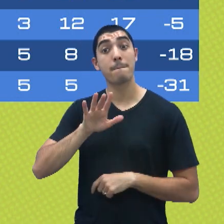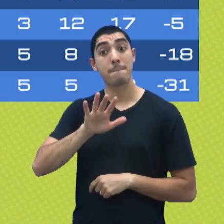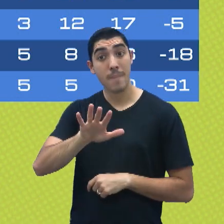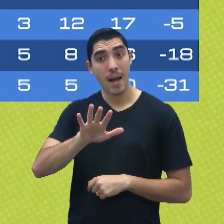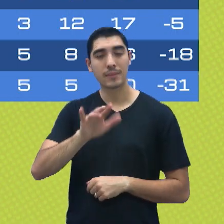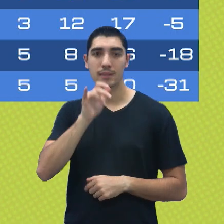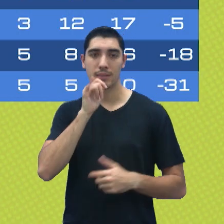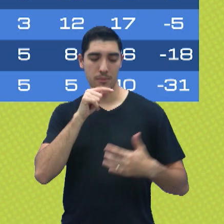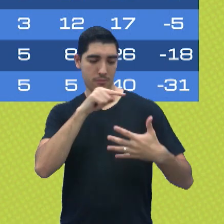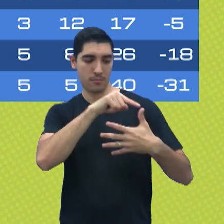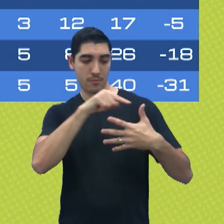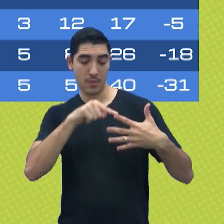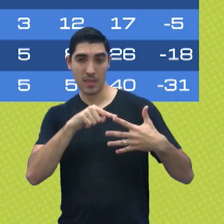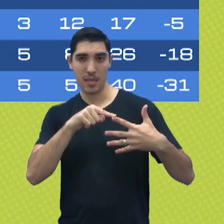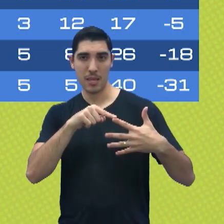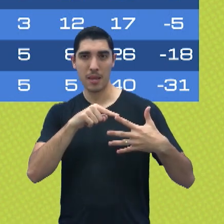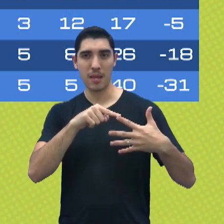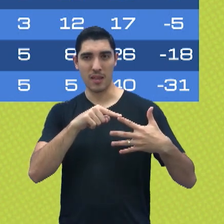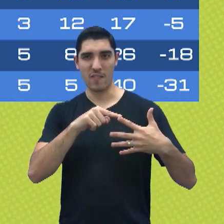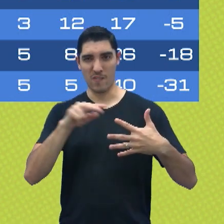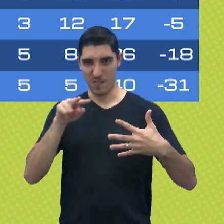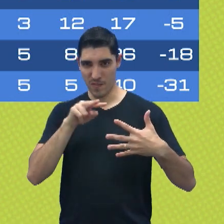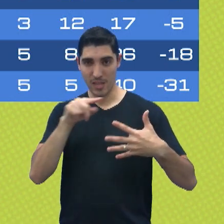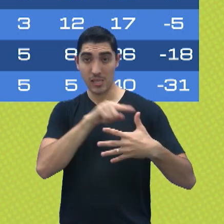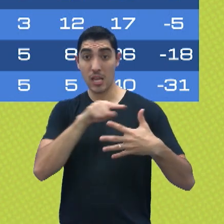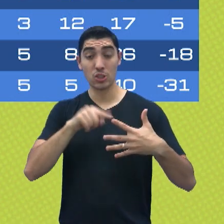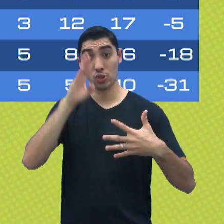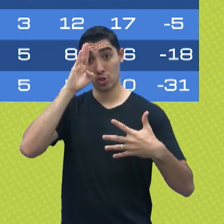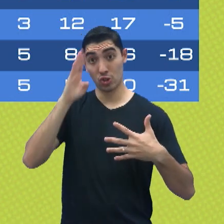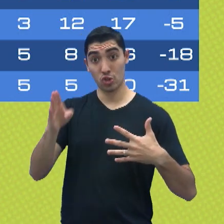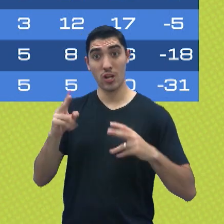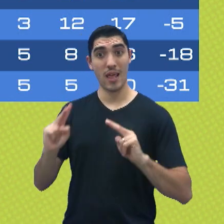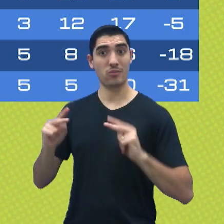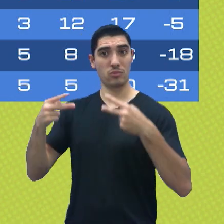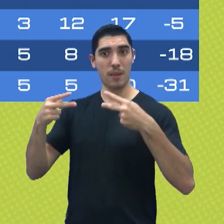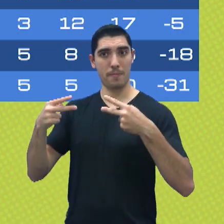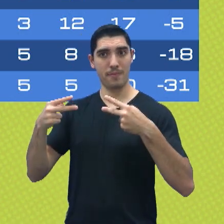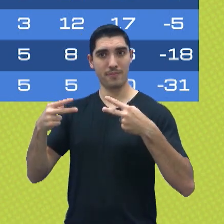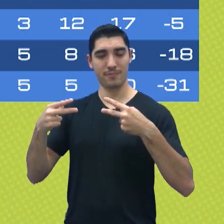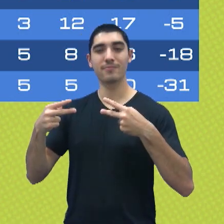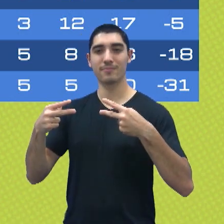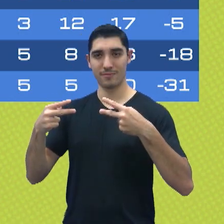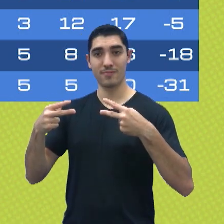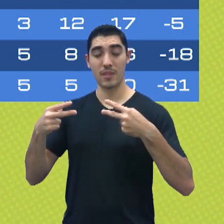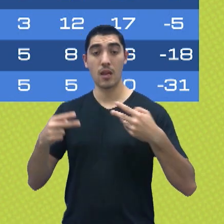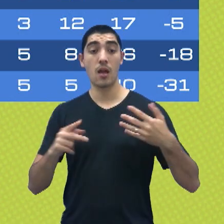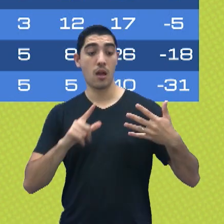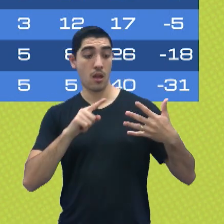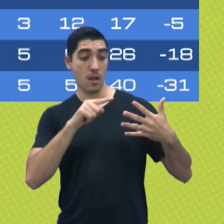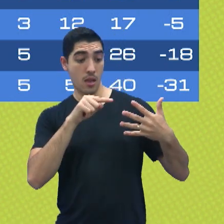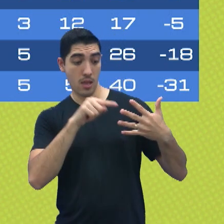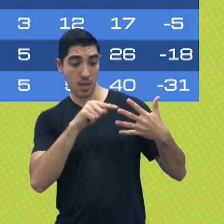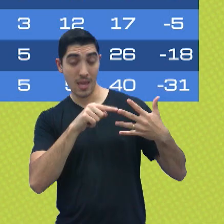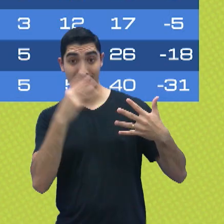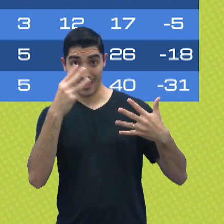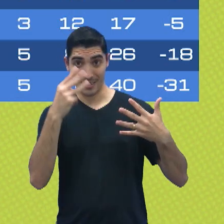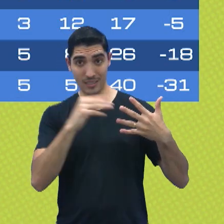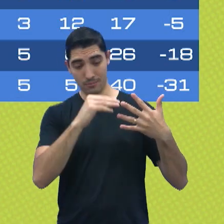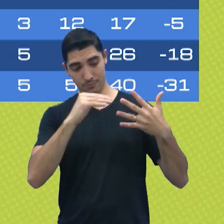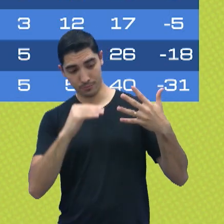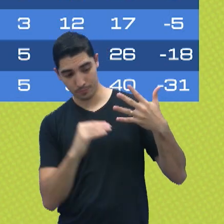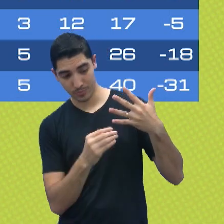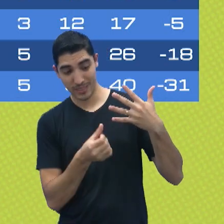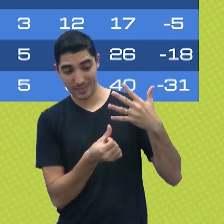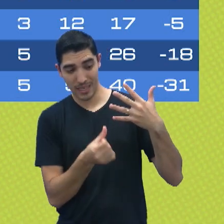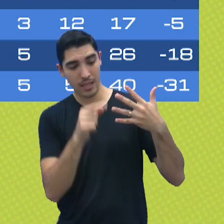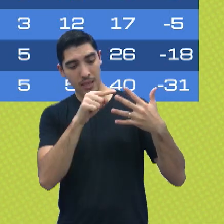que estão em verdinho, já classifica direto para as semifinais. O do terceiro ao sexto colocado, eles fazem como se fosse